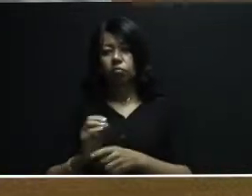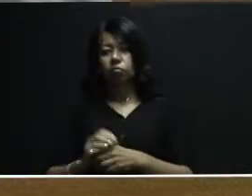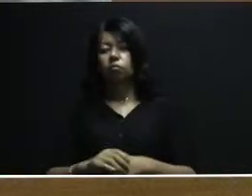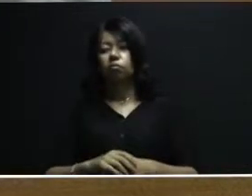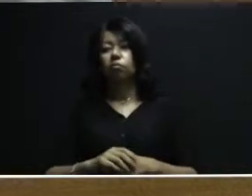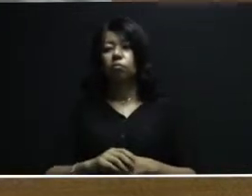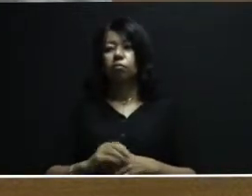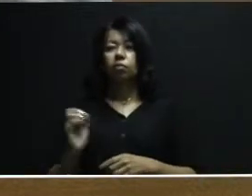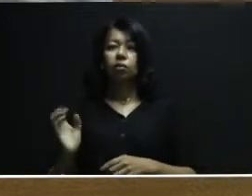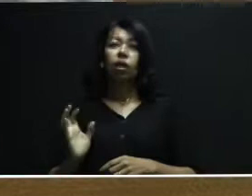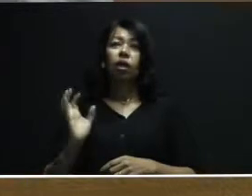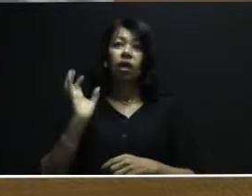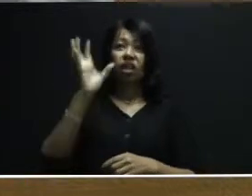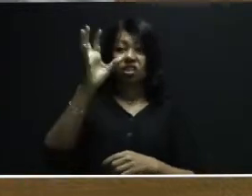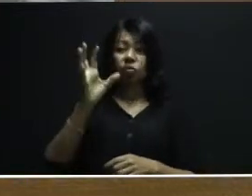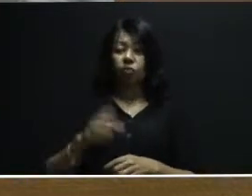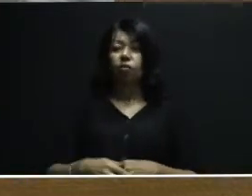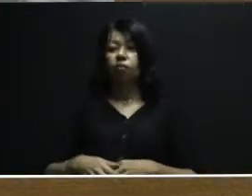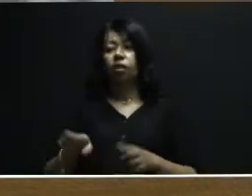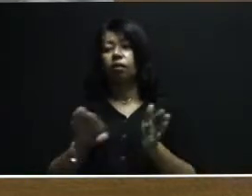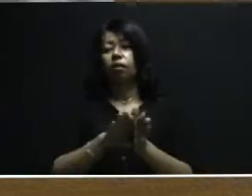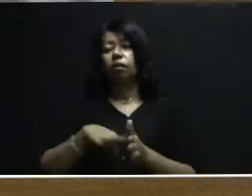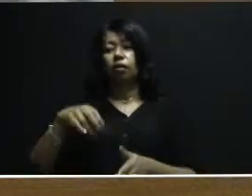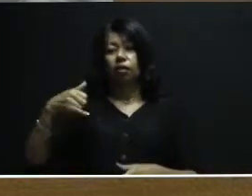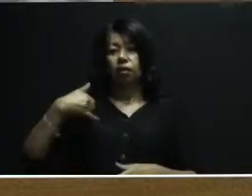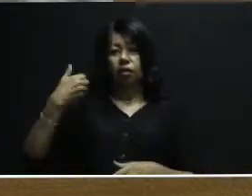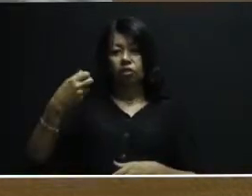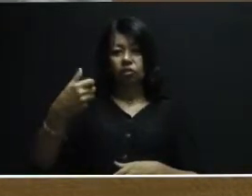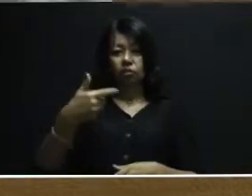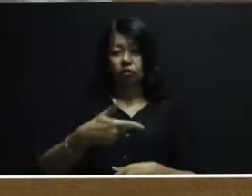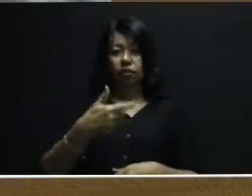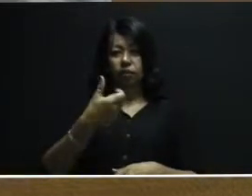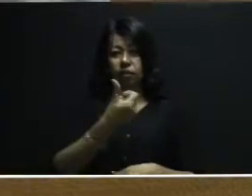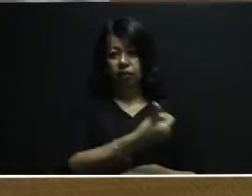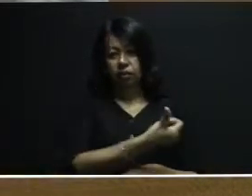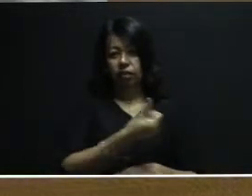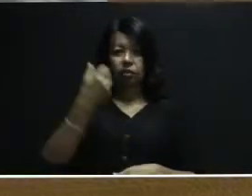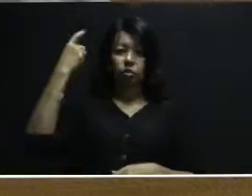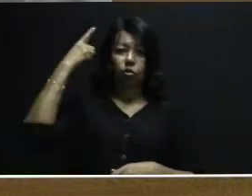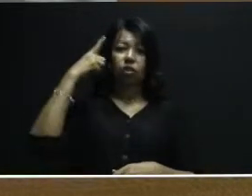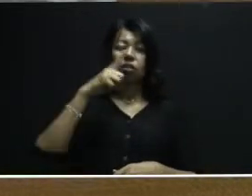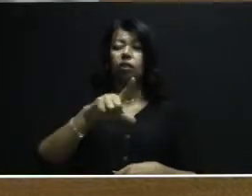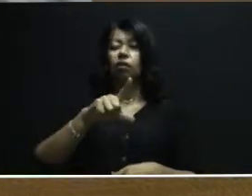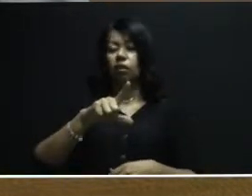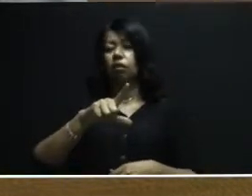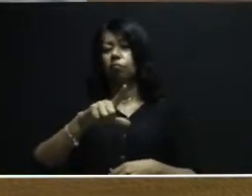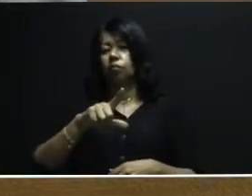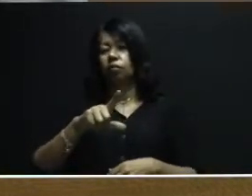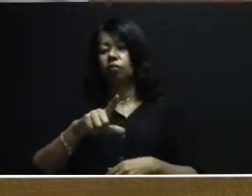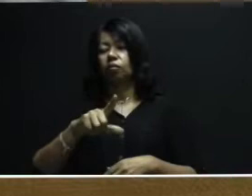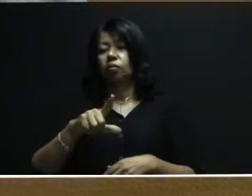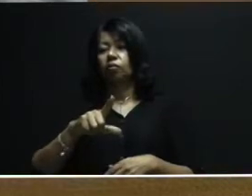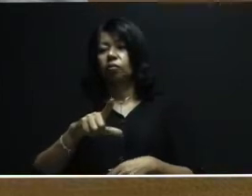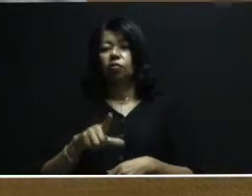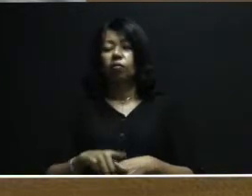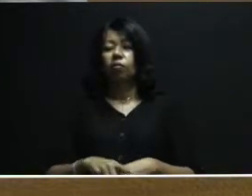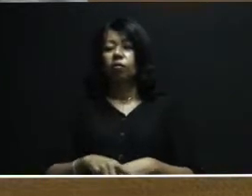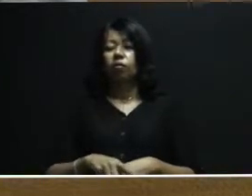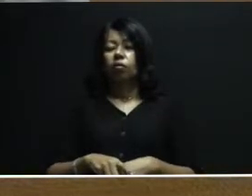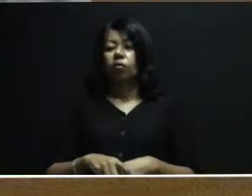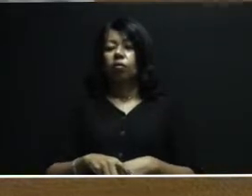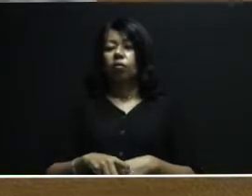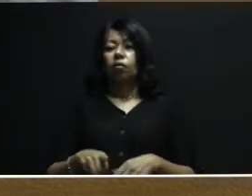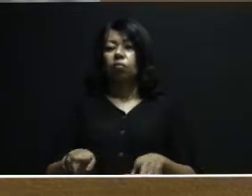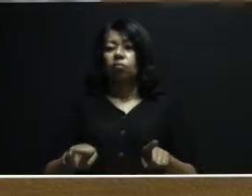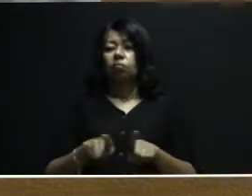ficaram comigo até os 26 anos. Conseguimos, embora o meu currículo foi falha